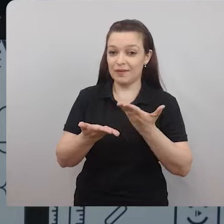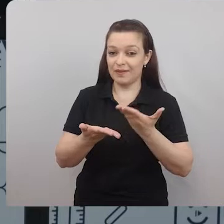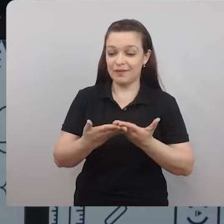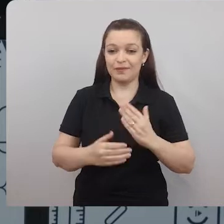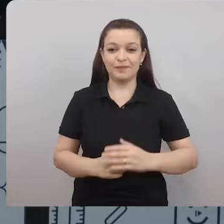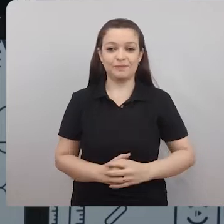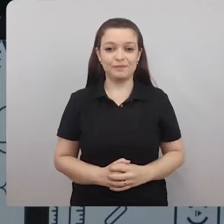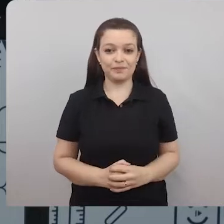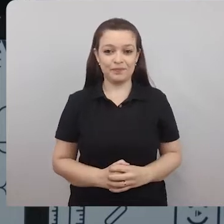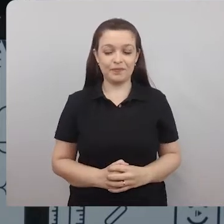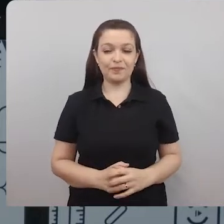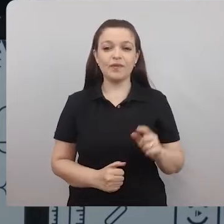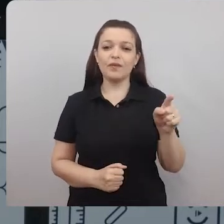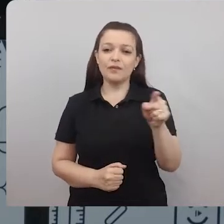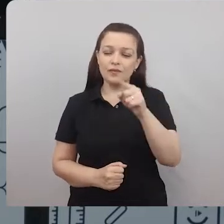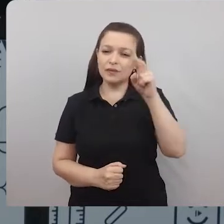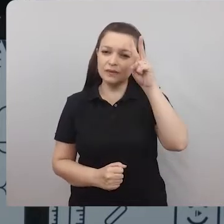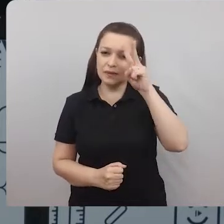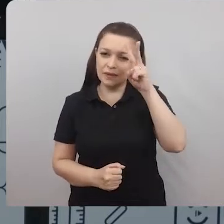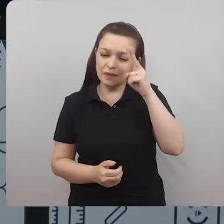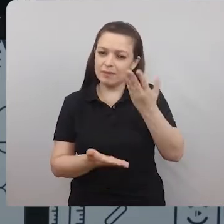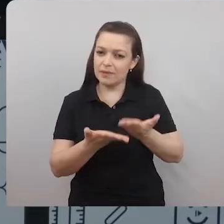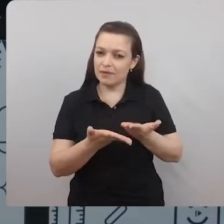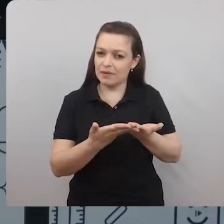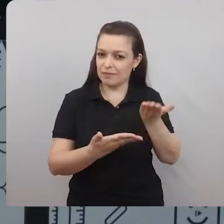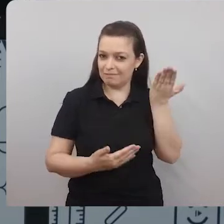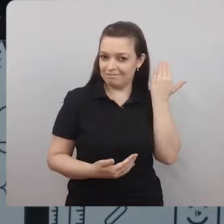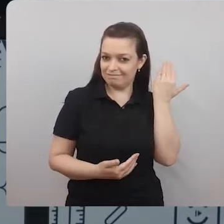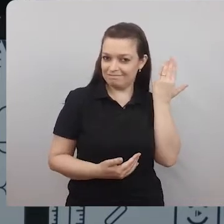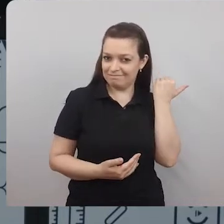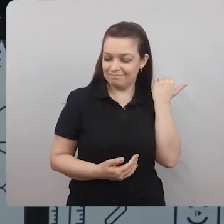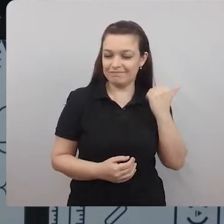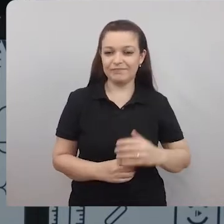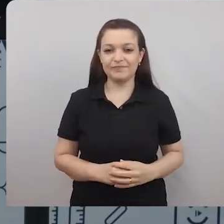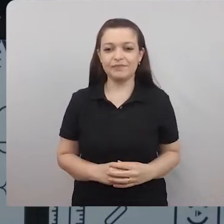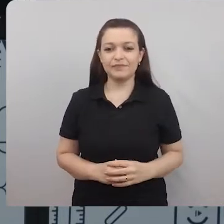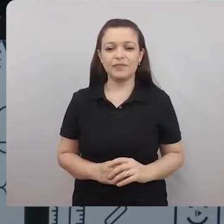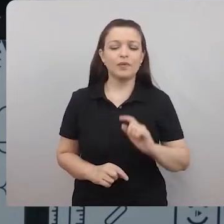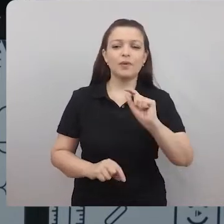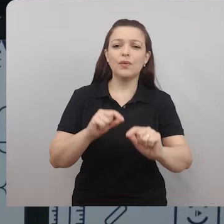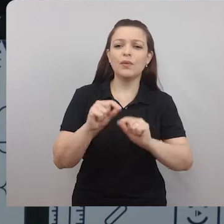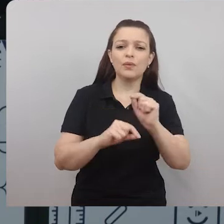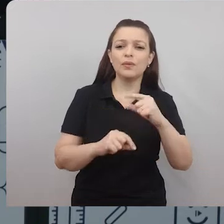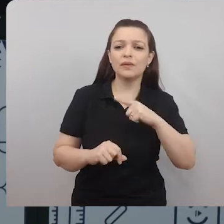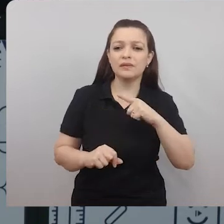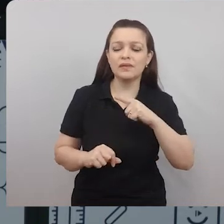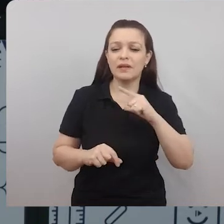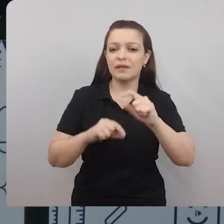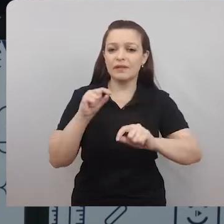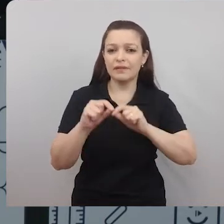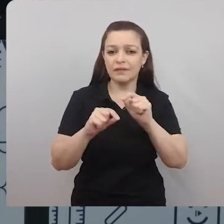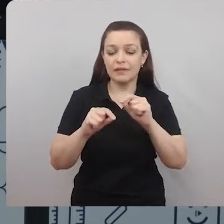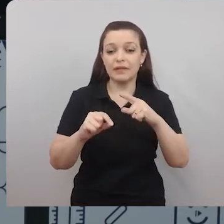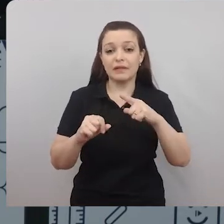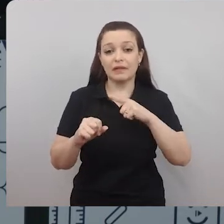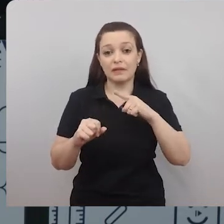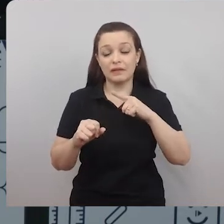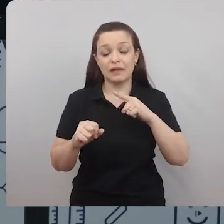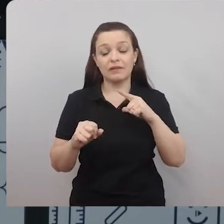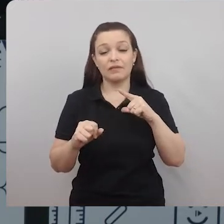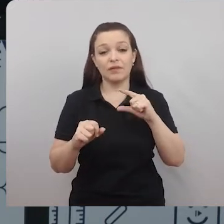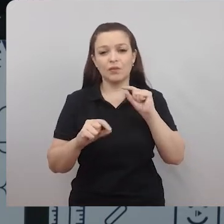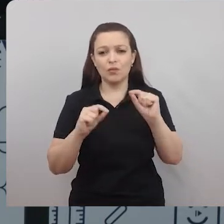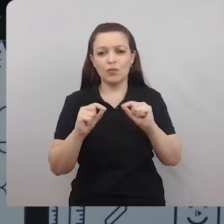então. Vocês lembram da nossa aula anterior? O que será que nós tivemos? Uns bichinhos